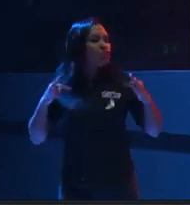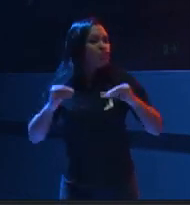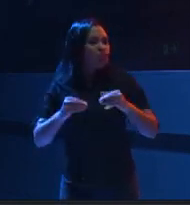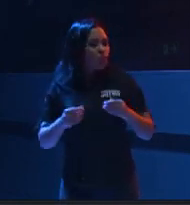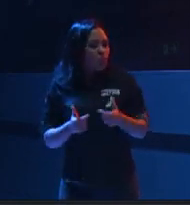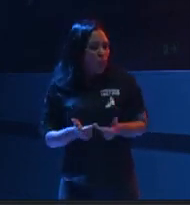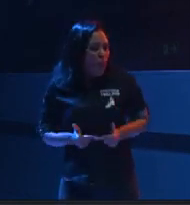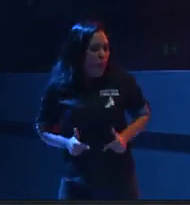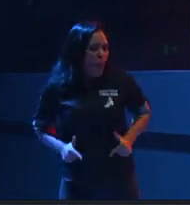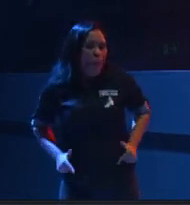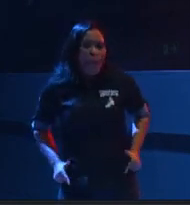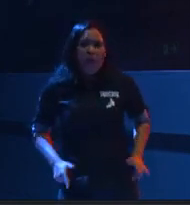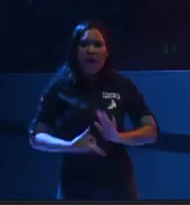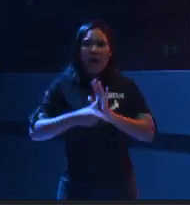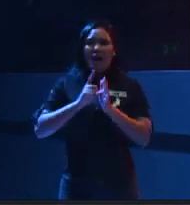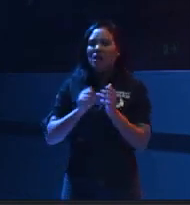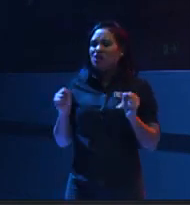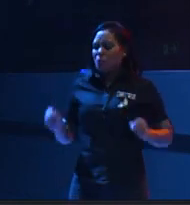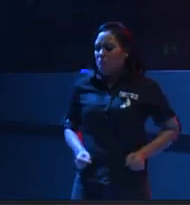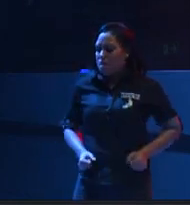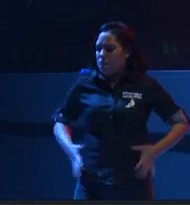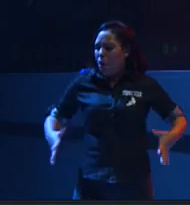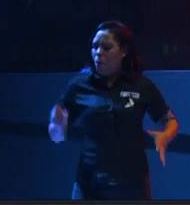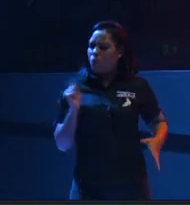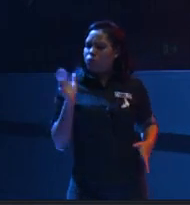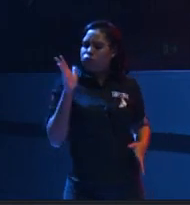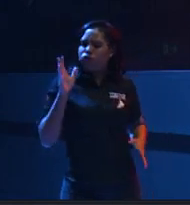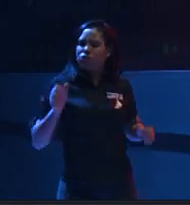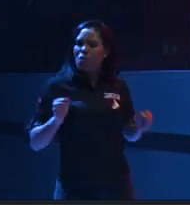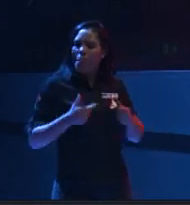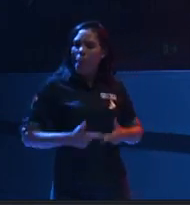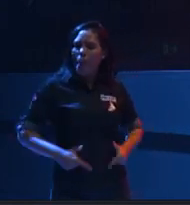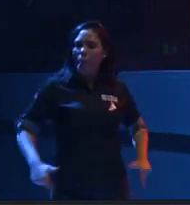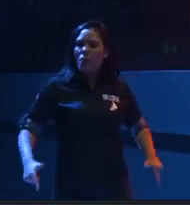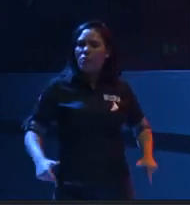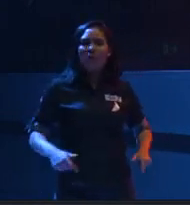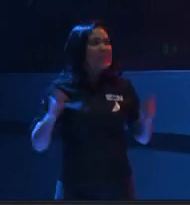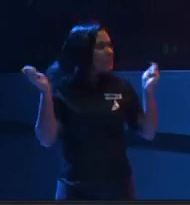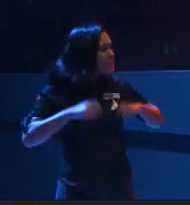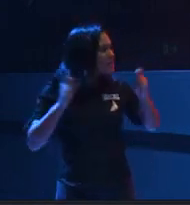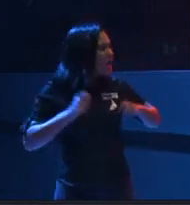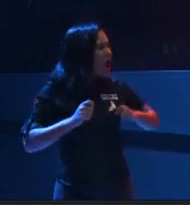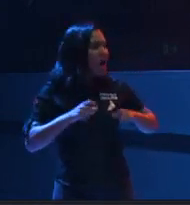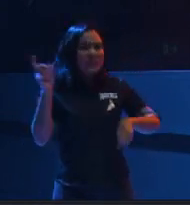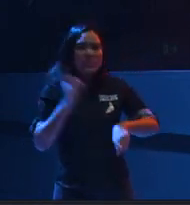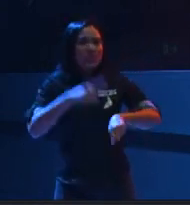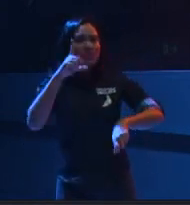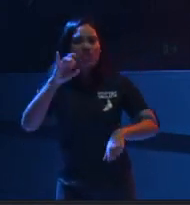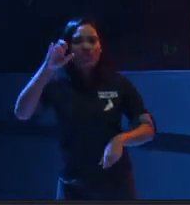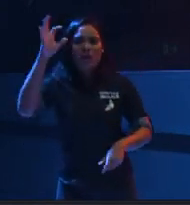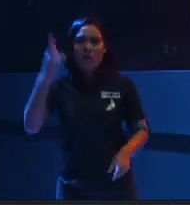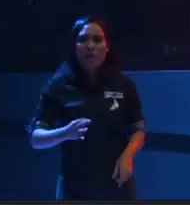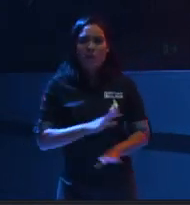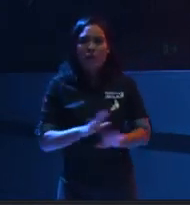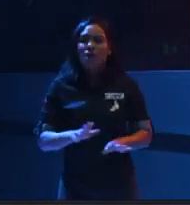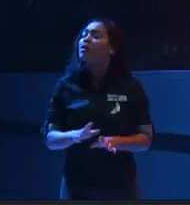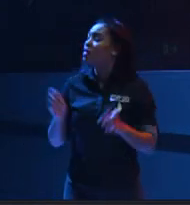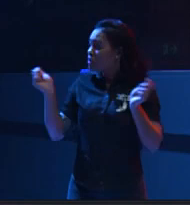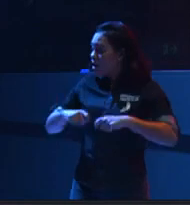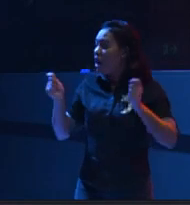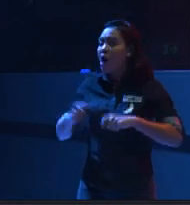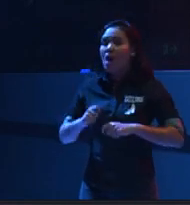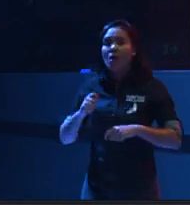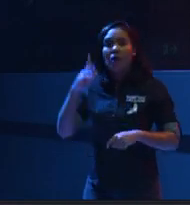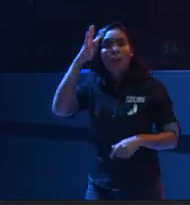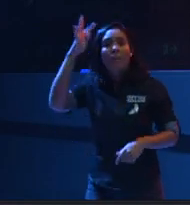que atiça o nome ser gosto não perdeu tudo num dia a pergunta lá se é impossível ele perdeu tudo